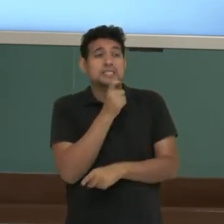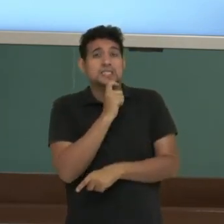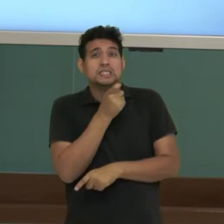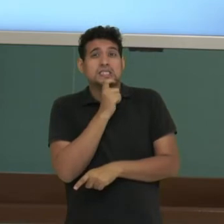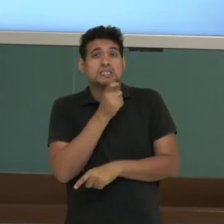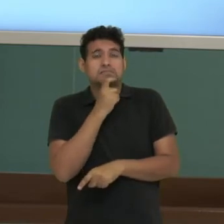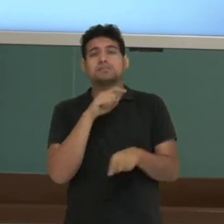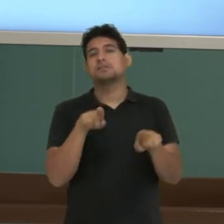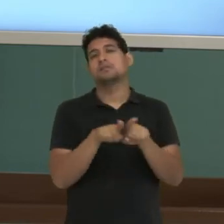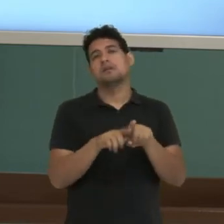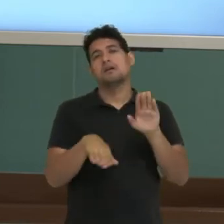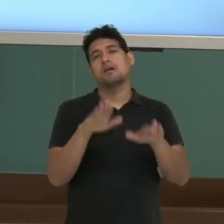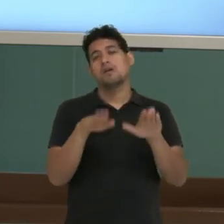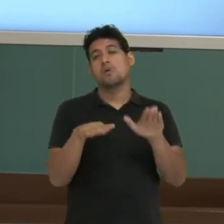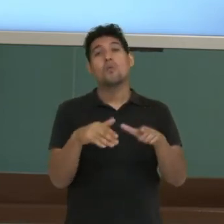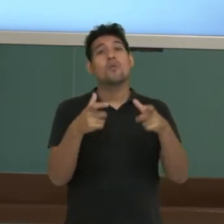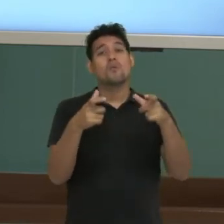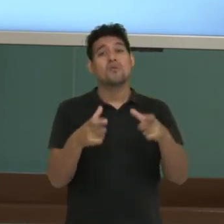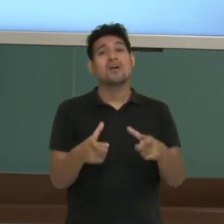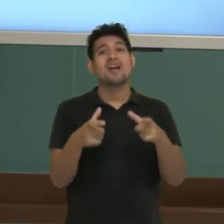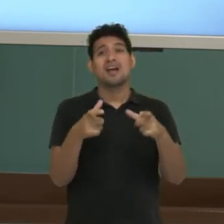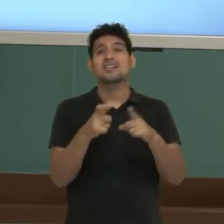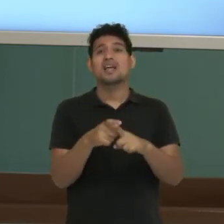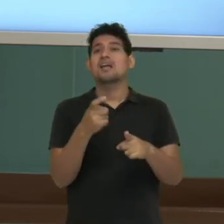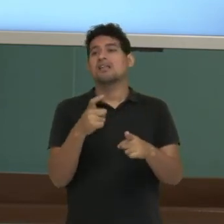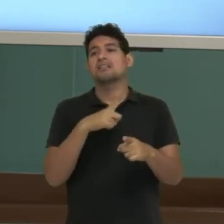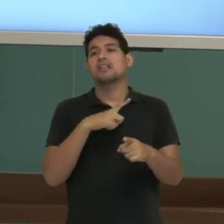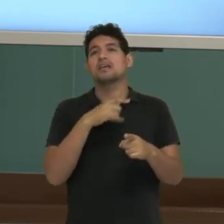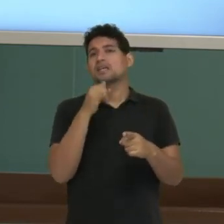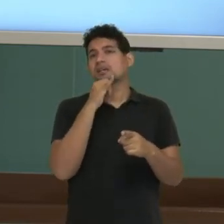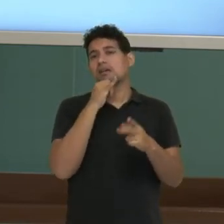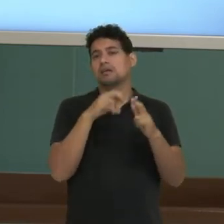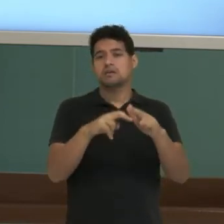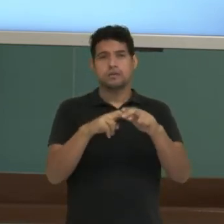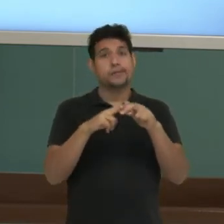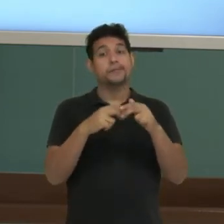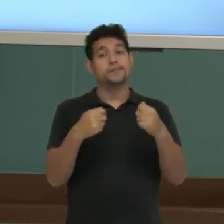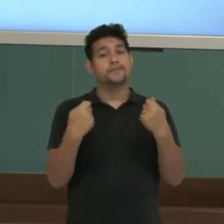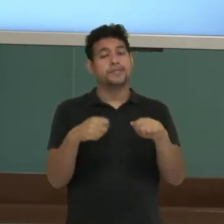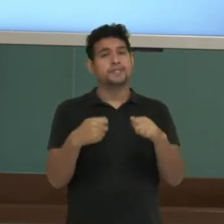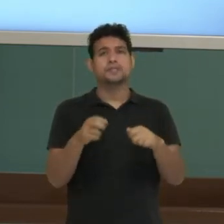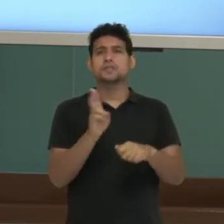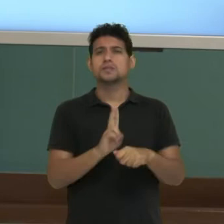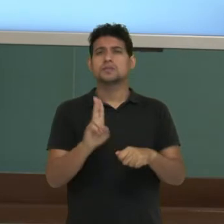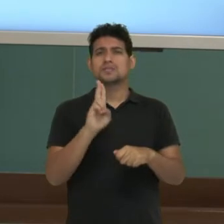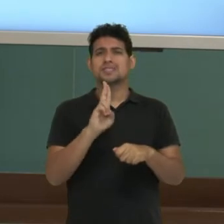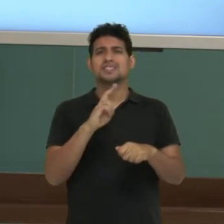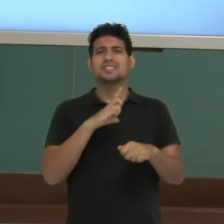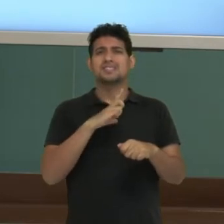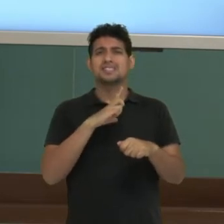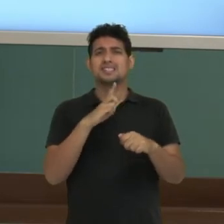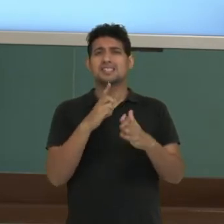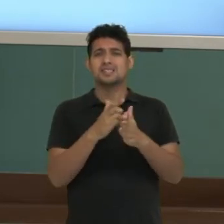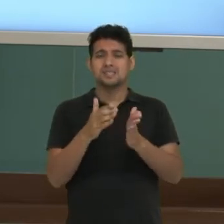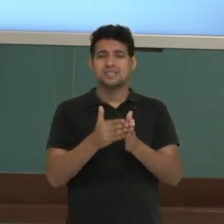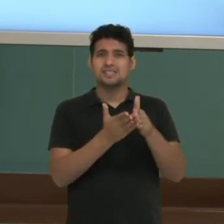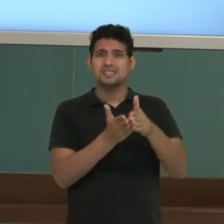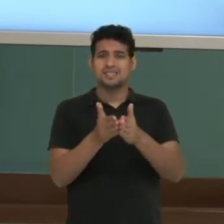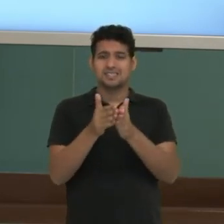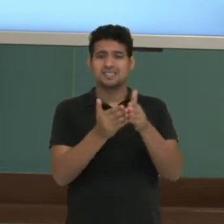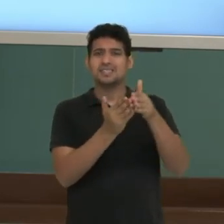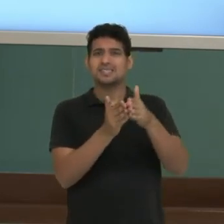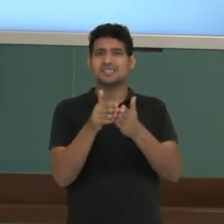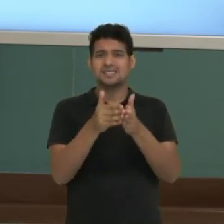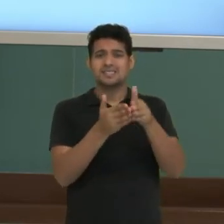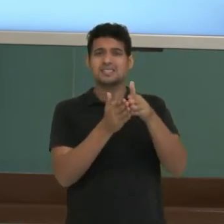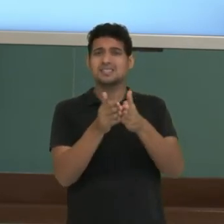geladas, em alguns pontos até recorrentes e necessários, com cortes de navios no